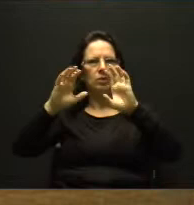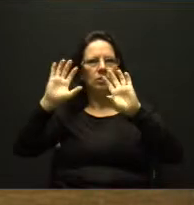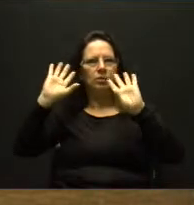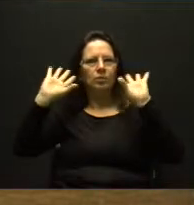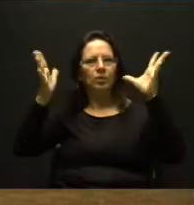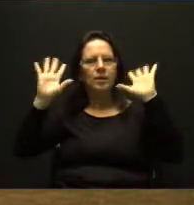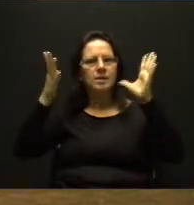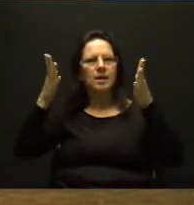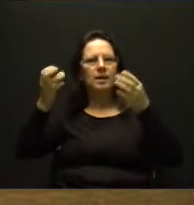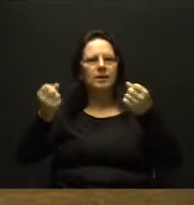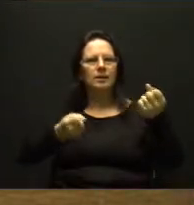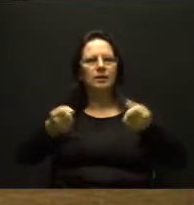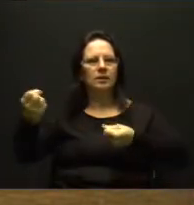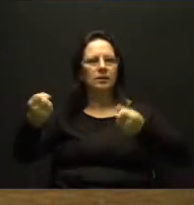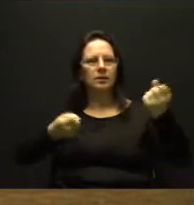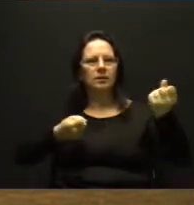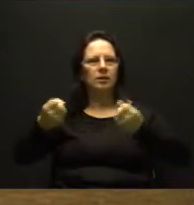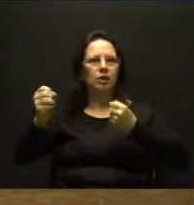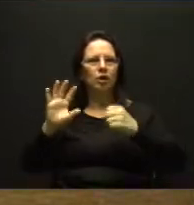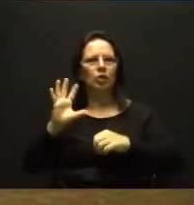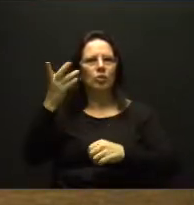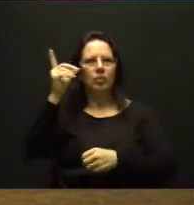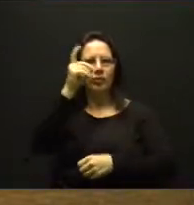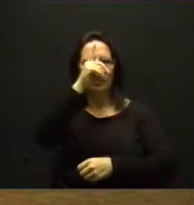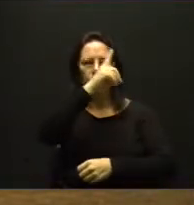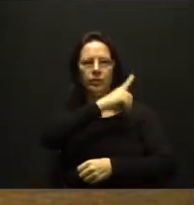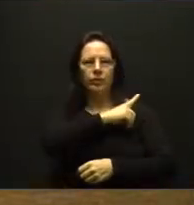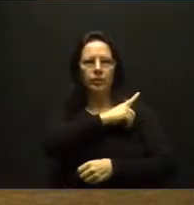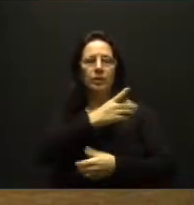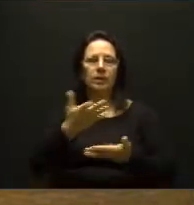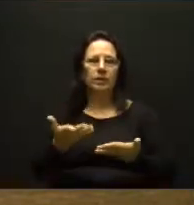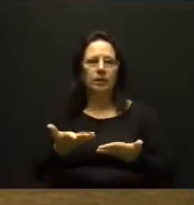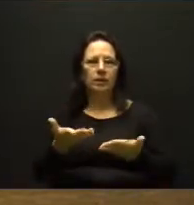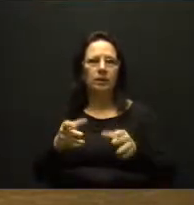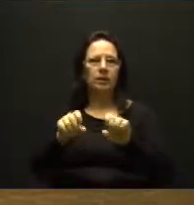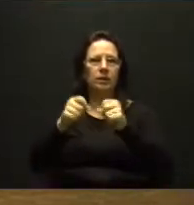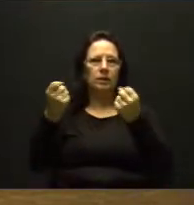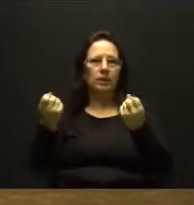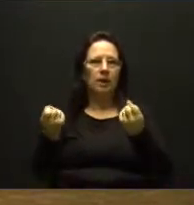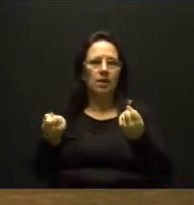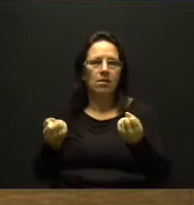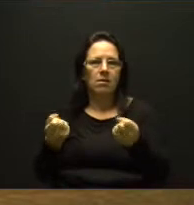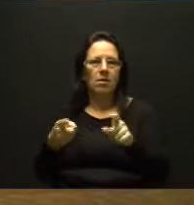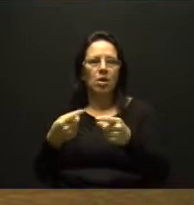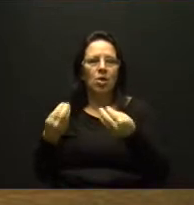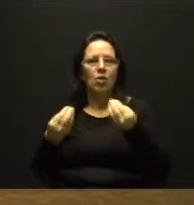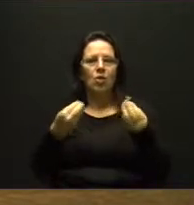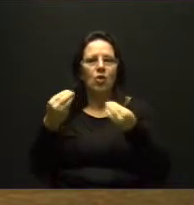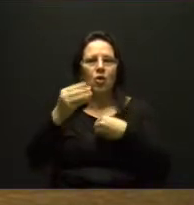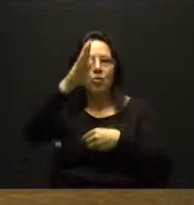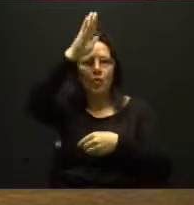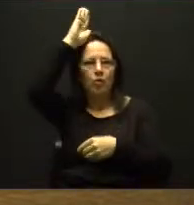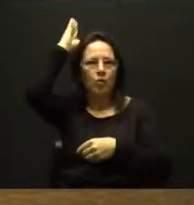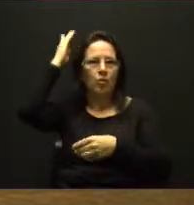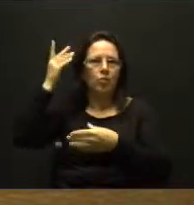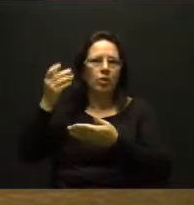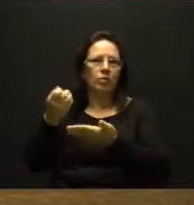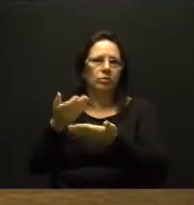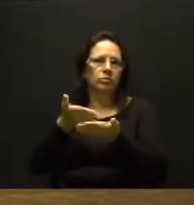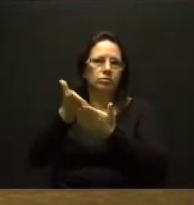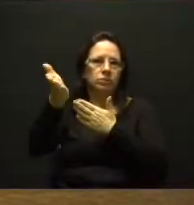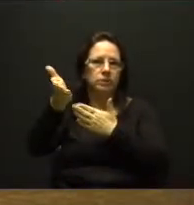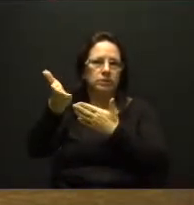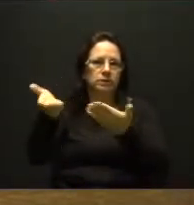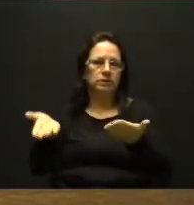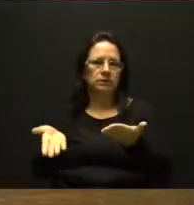deus o livre num momento de tragédia um caminhão daquele quebra na entrada não fazendo uma manobra les paul que não tem